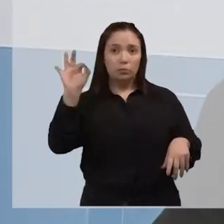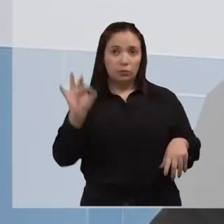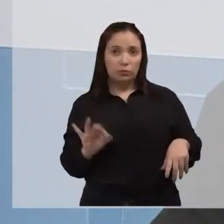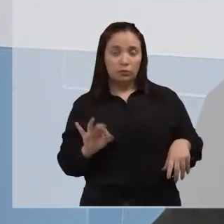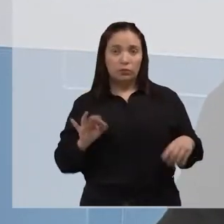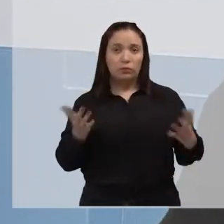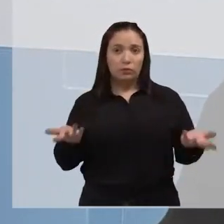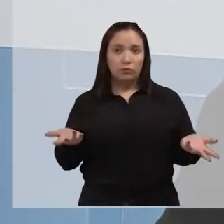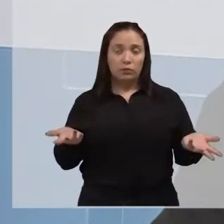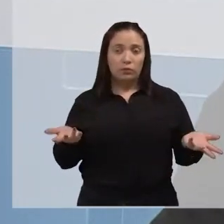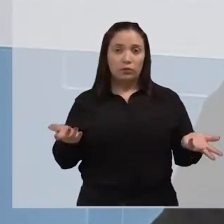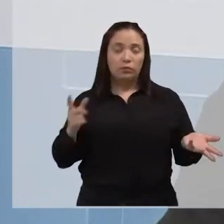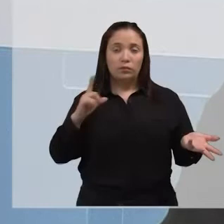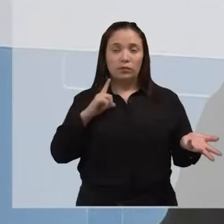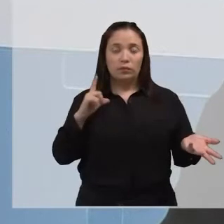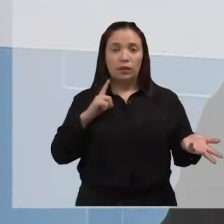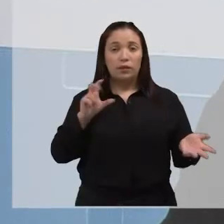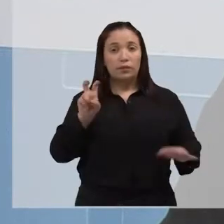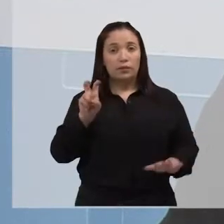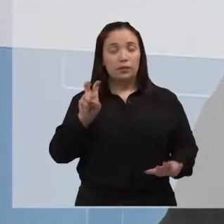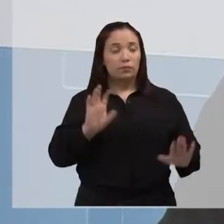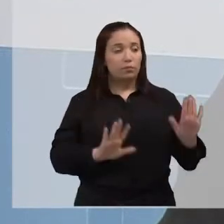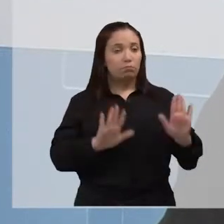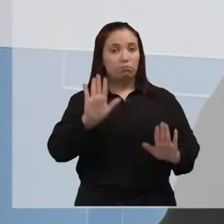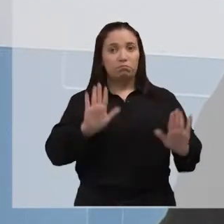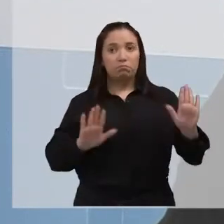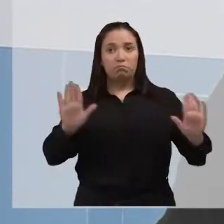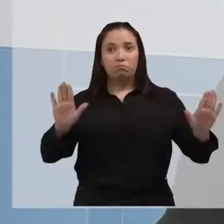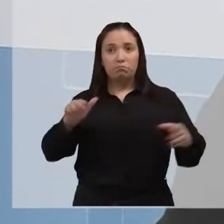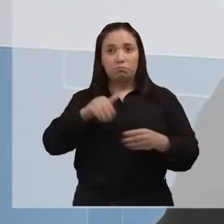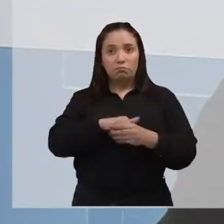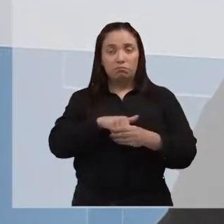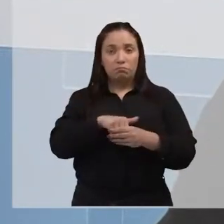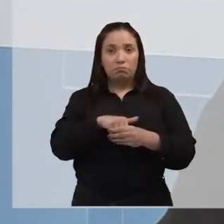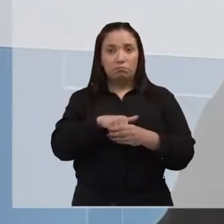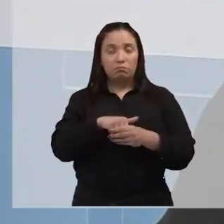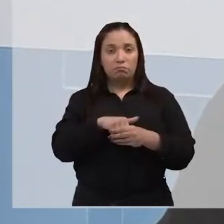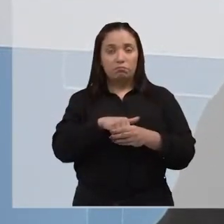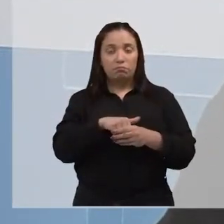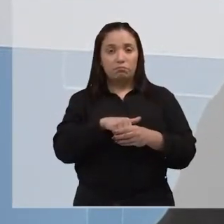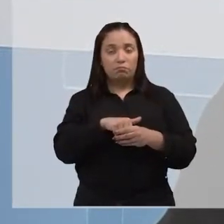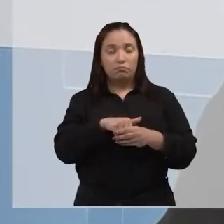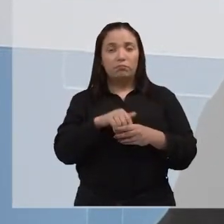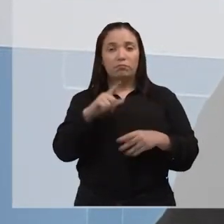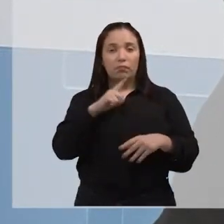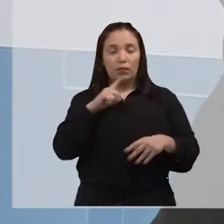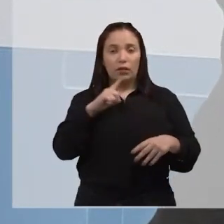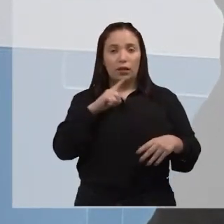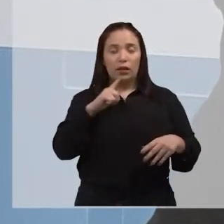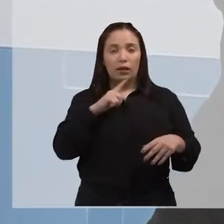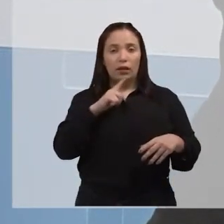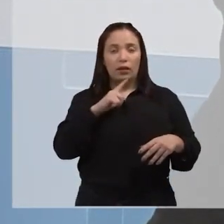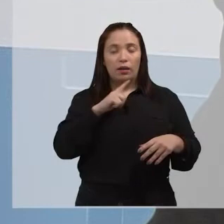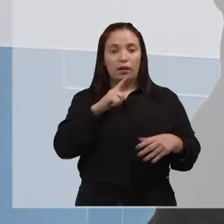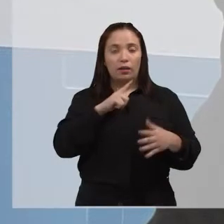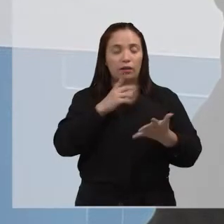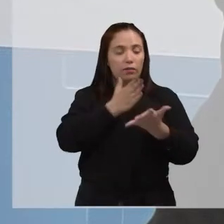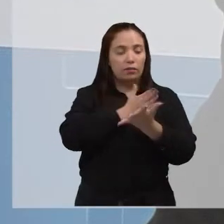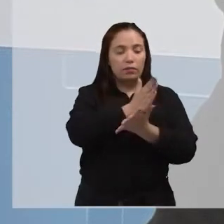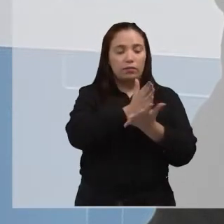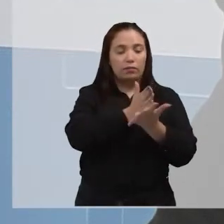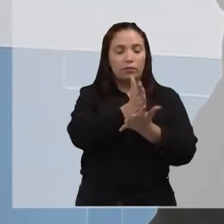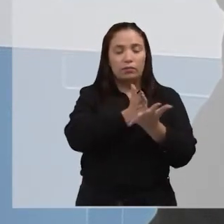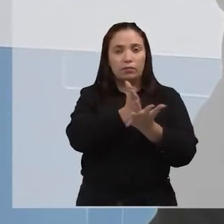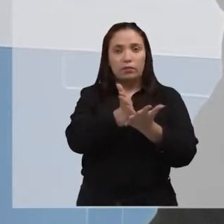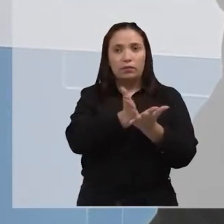nós temos aqui 5 candidaturas que diminuiria muito, né, Luiz? Se pegar Ciro